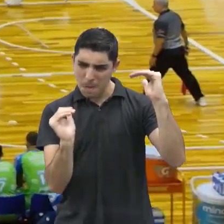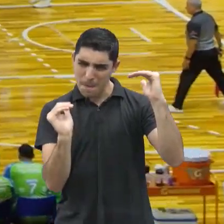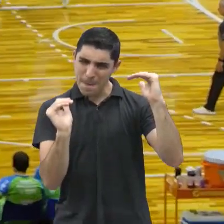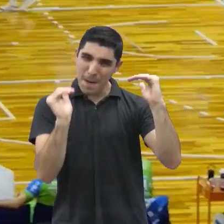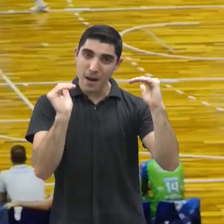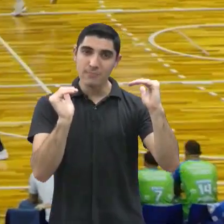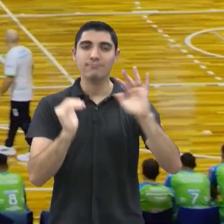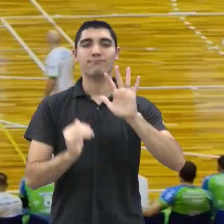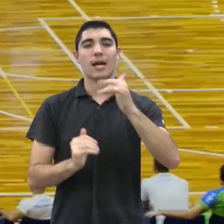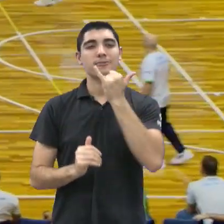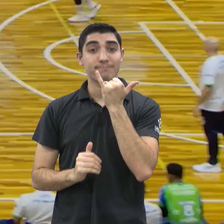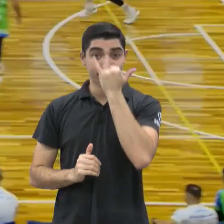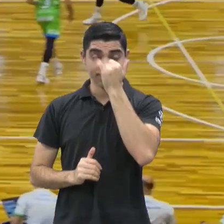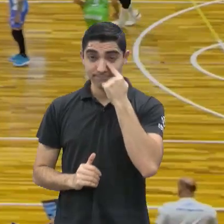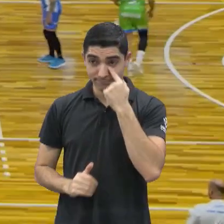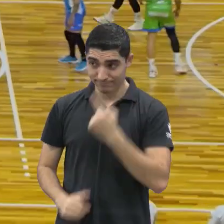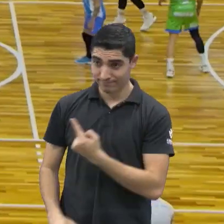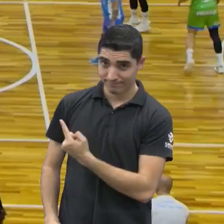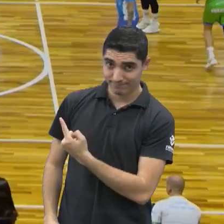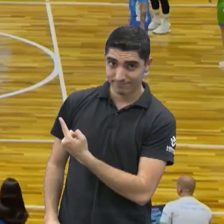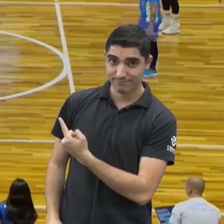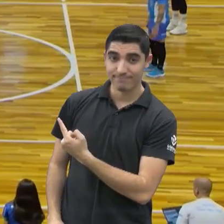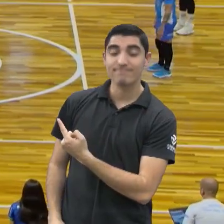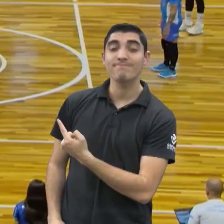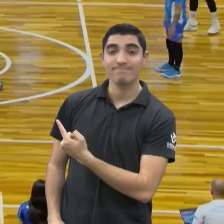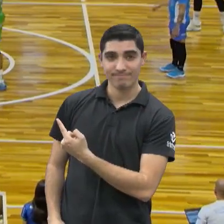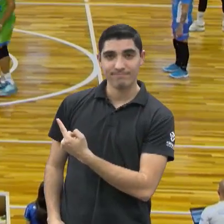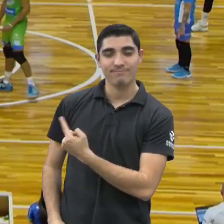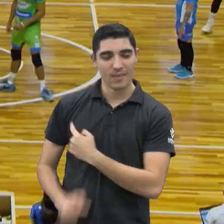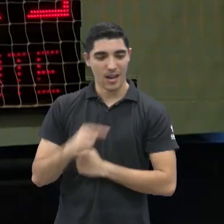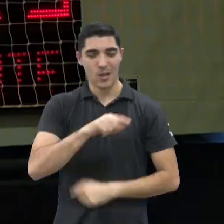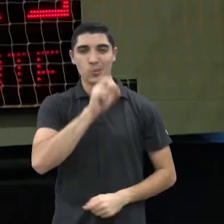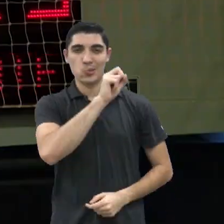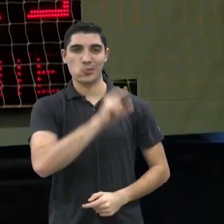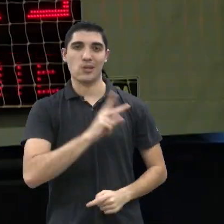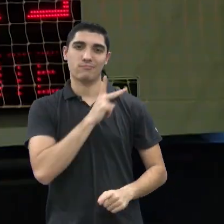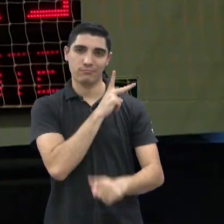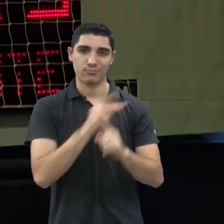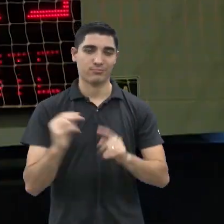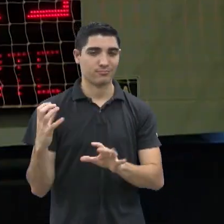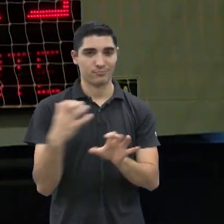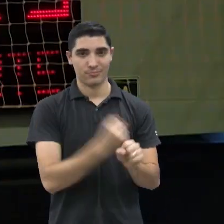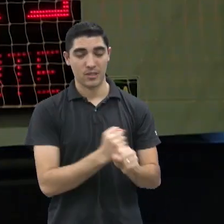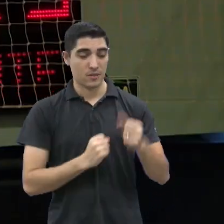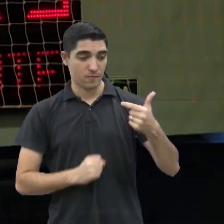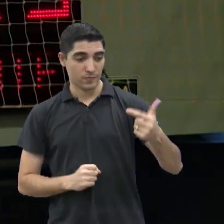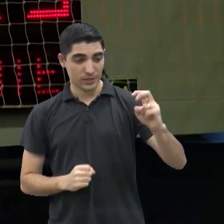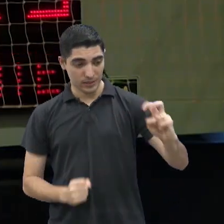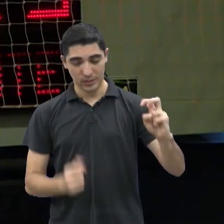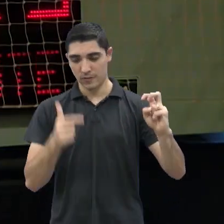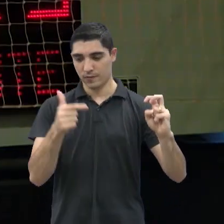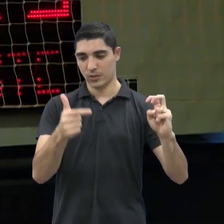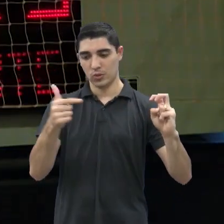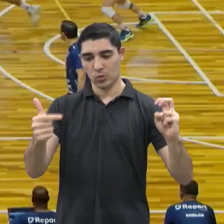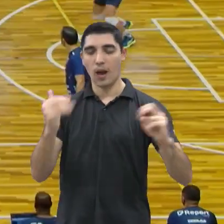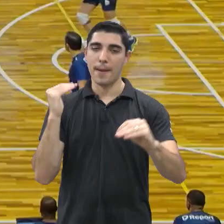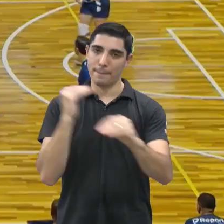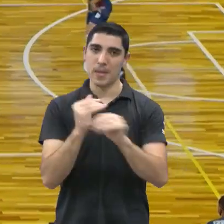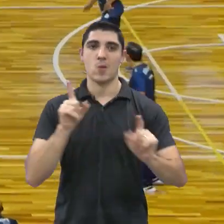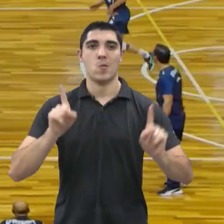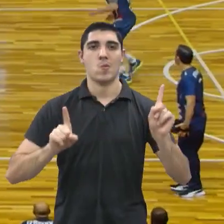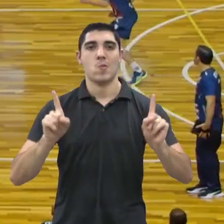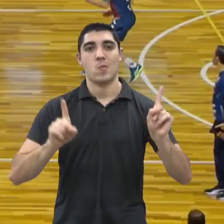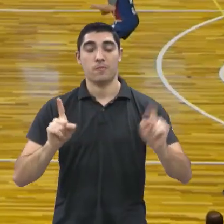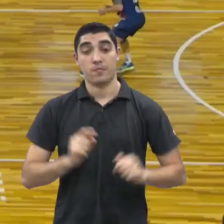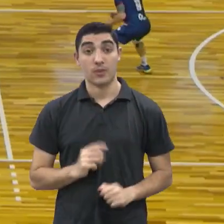nesse erro de saque, os visitantes fecharam o segundo set em 25-22 e empataram a partida. O